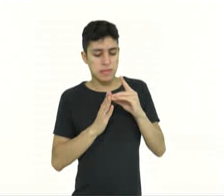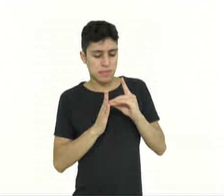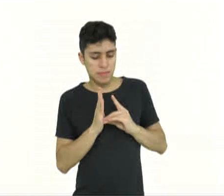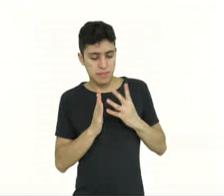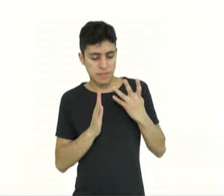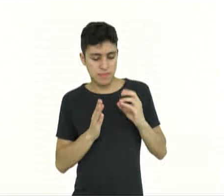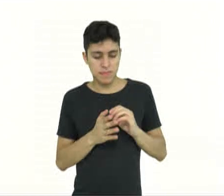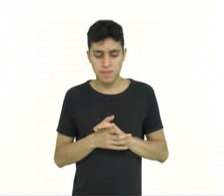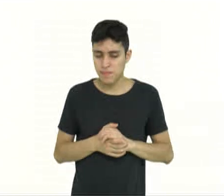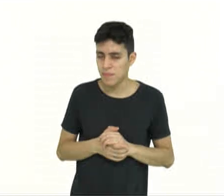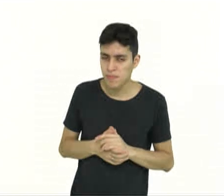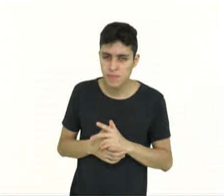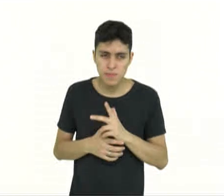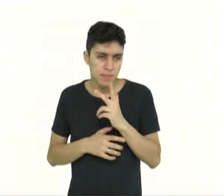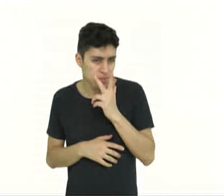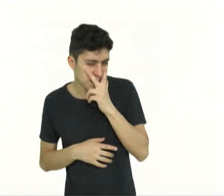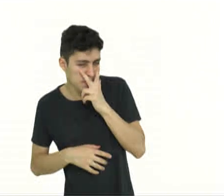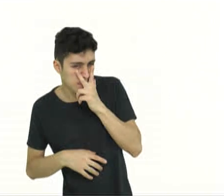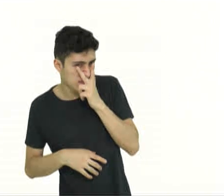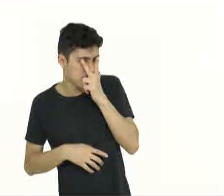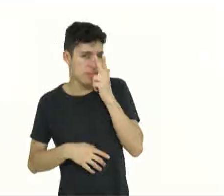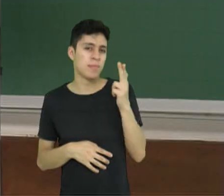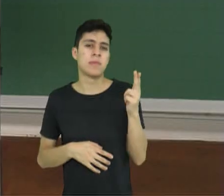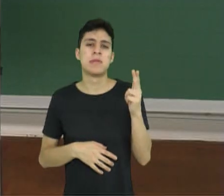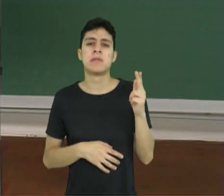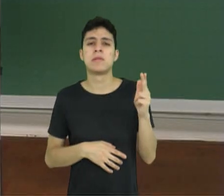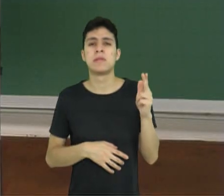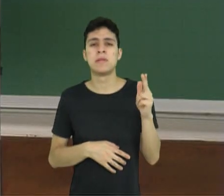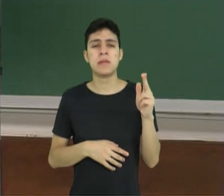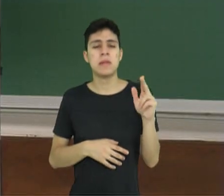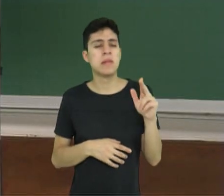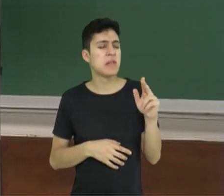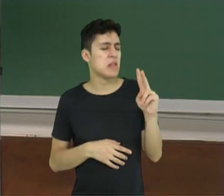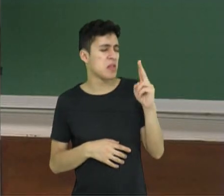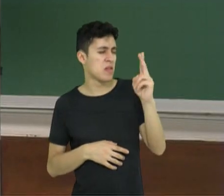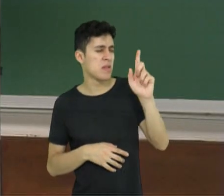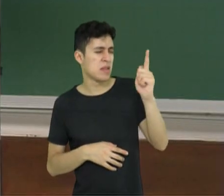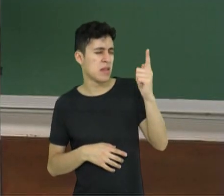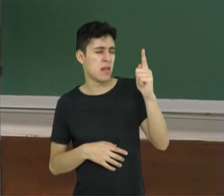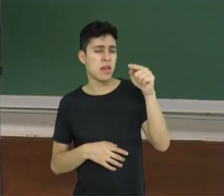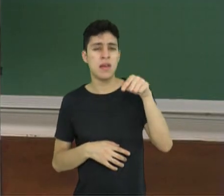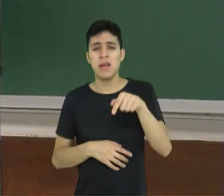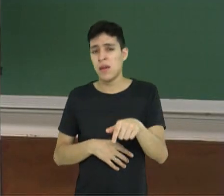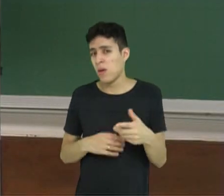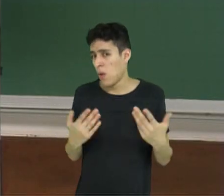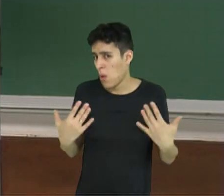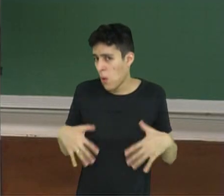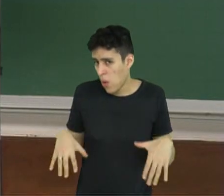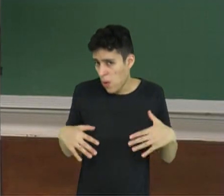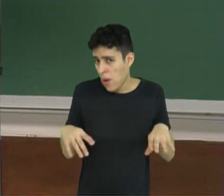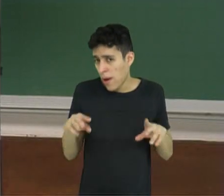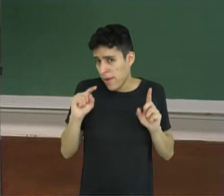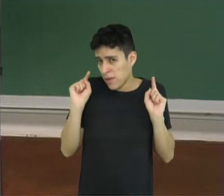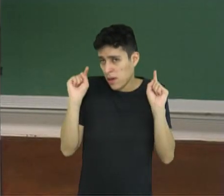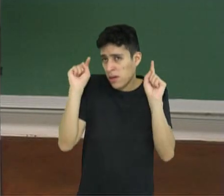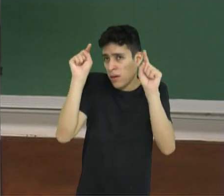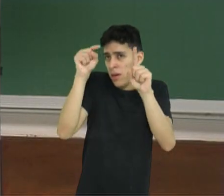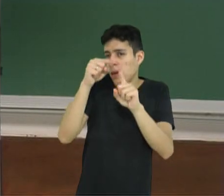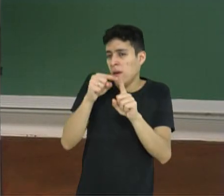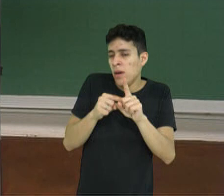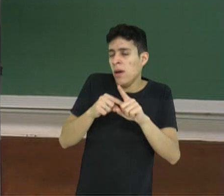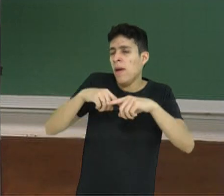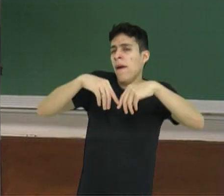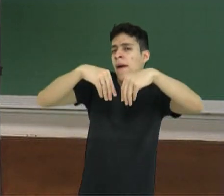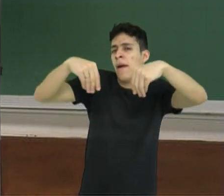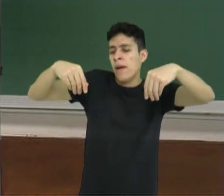40. Então parece um aumento mínimo ali, 2 graus, né? Mas isso para esse tipo de